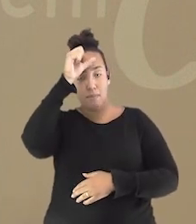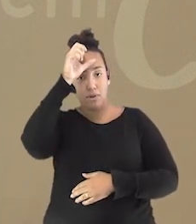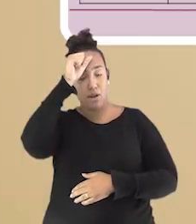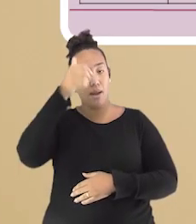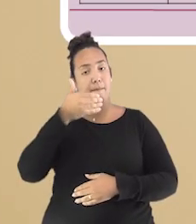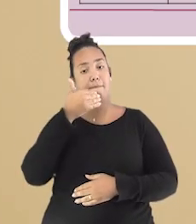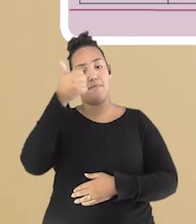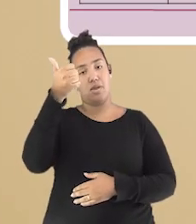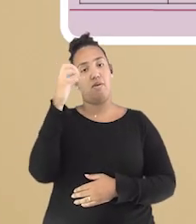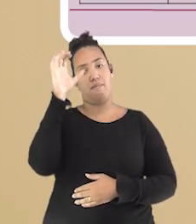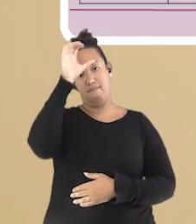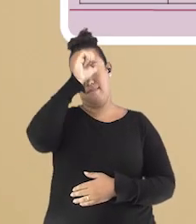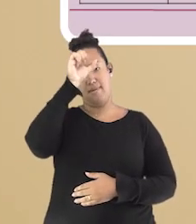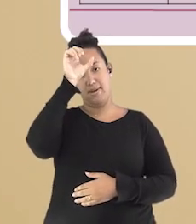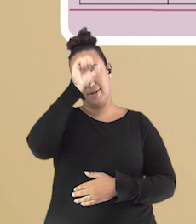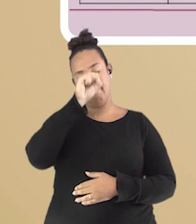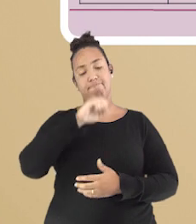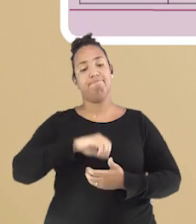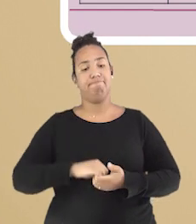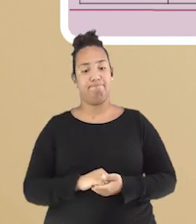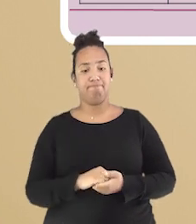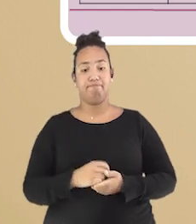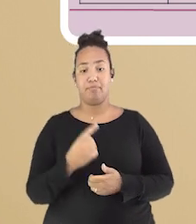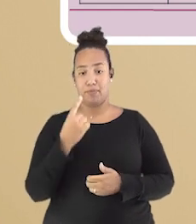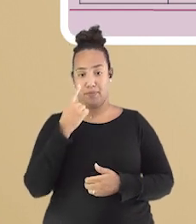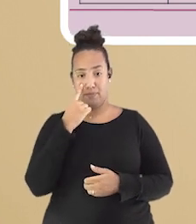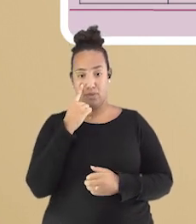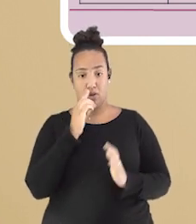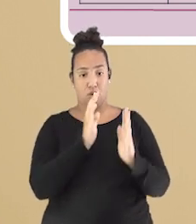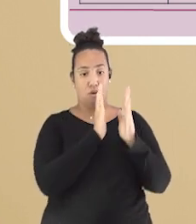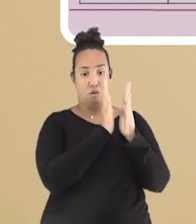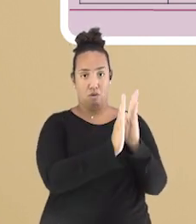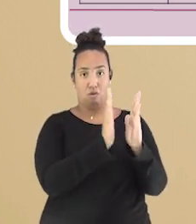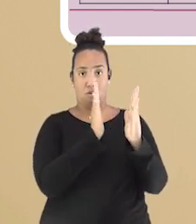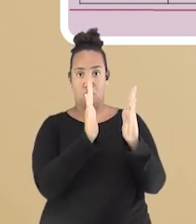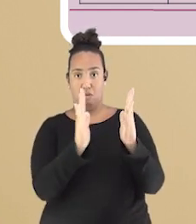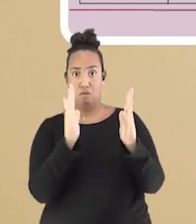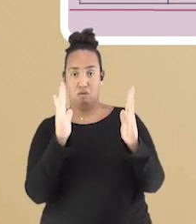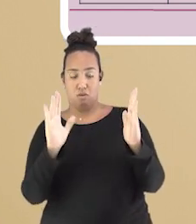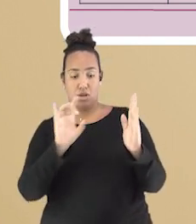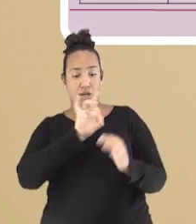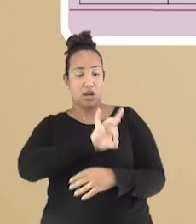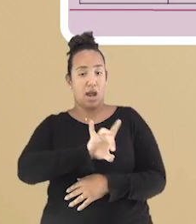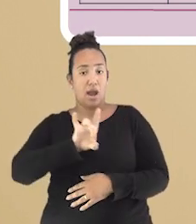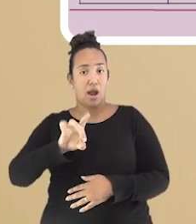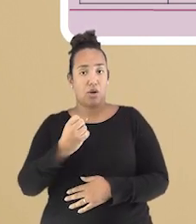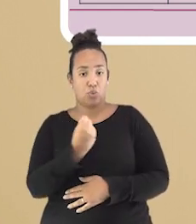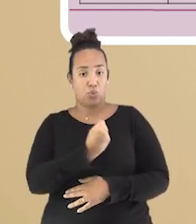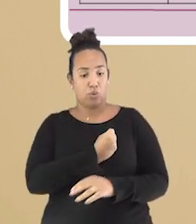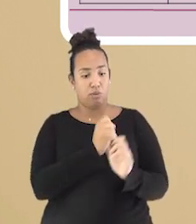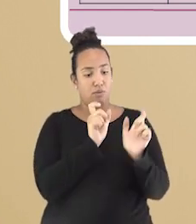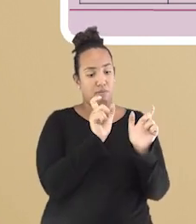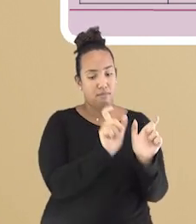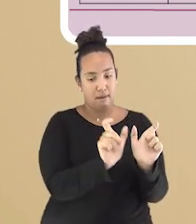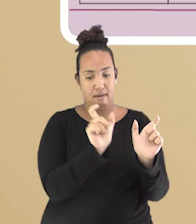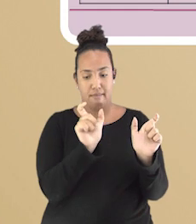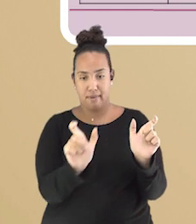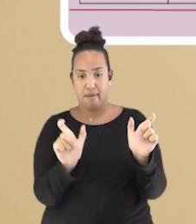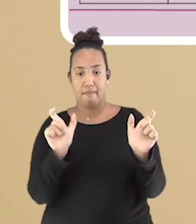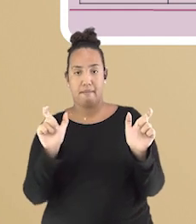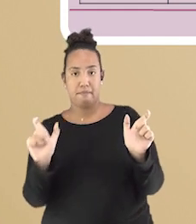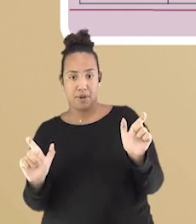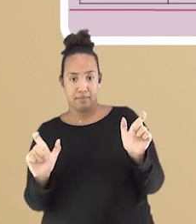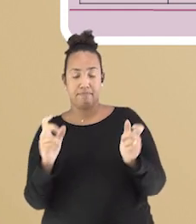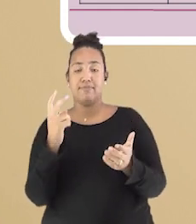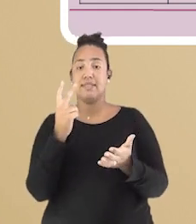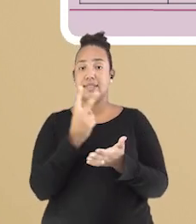trabalhando. A ordem é a posição na qual o algarismo ocupa em um número. Sempre vamos